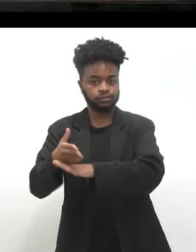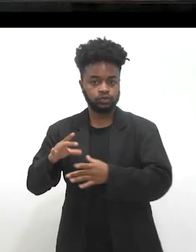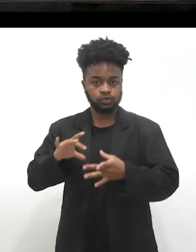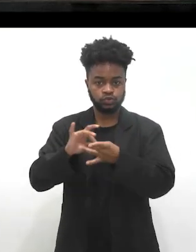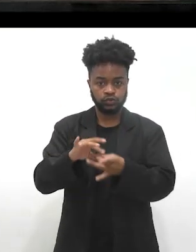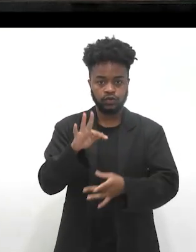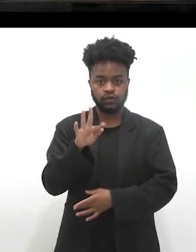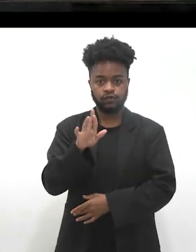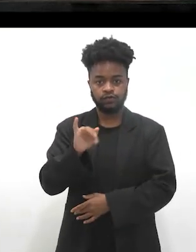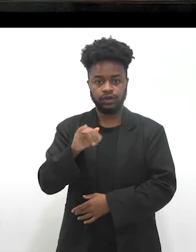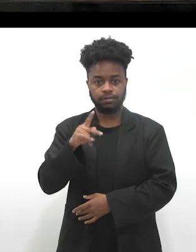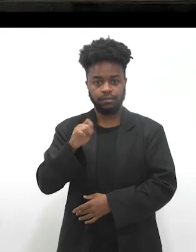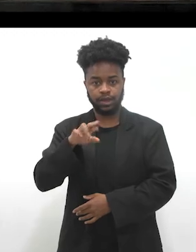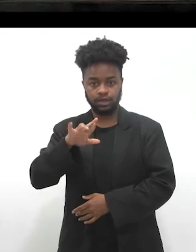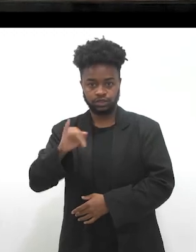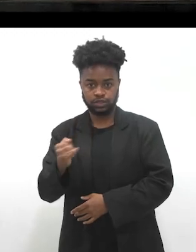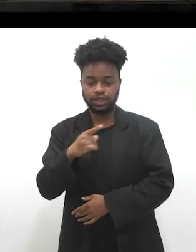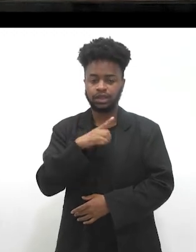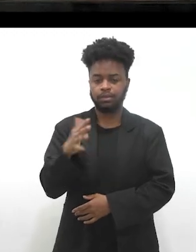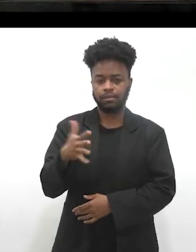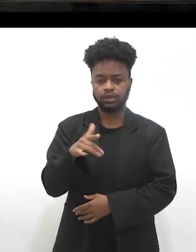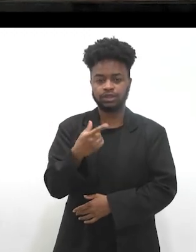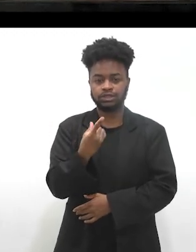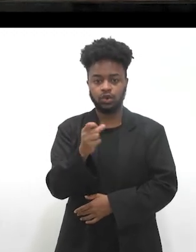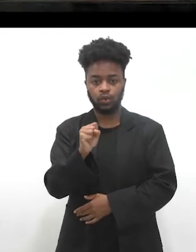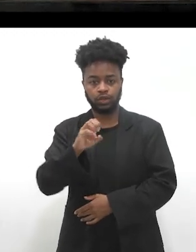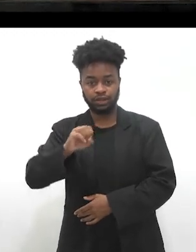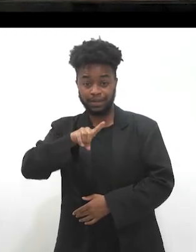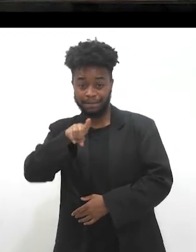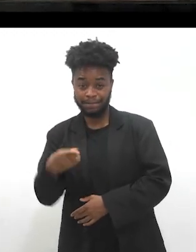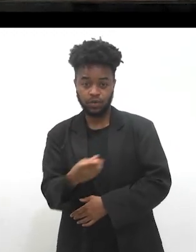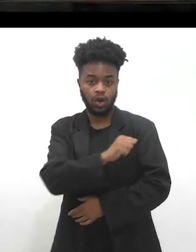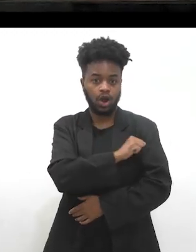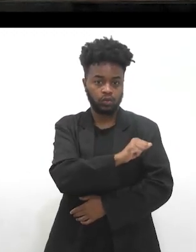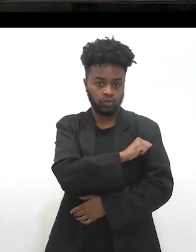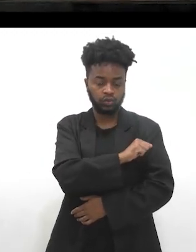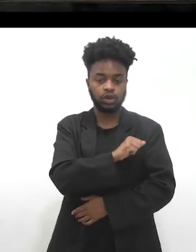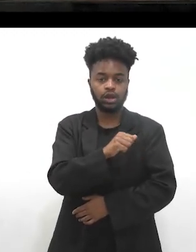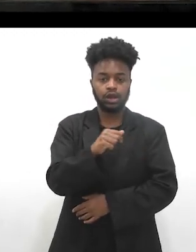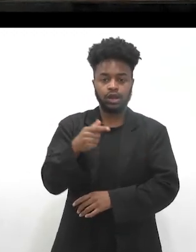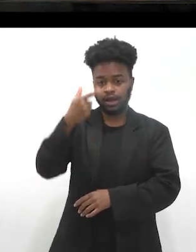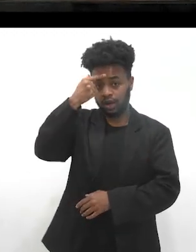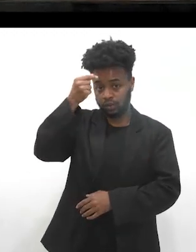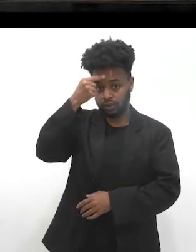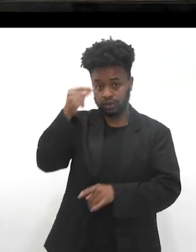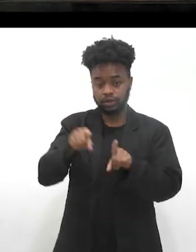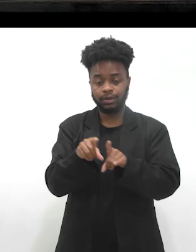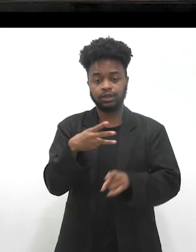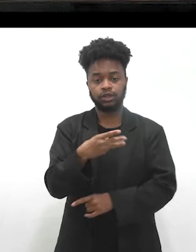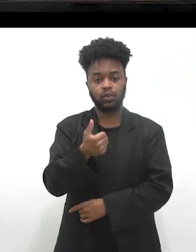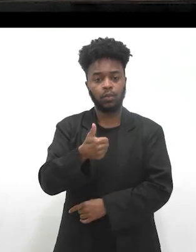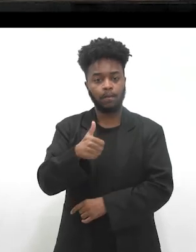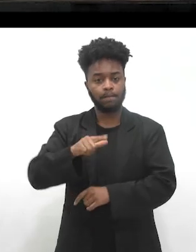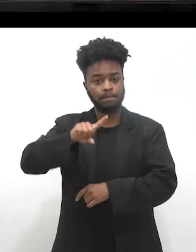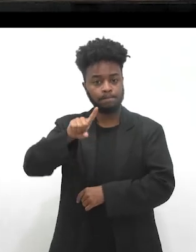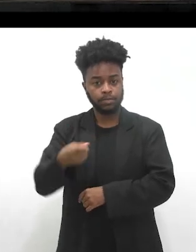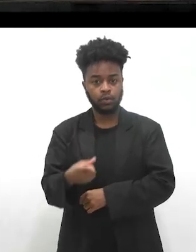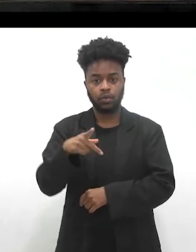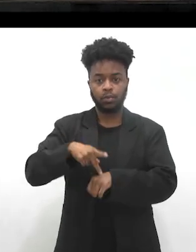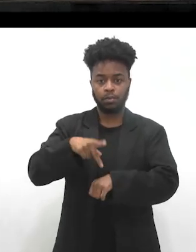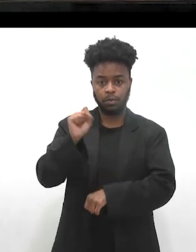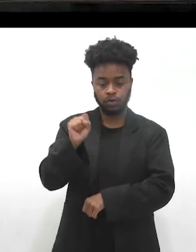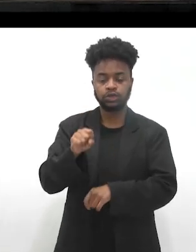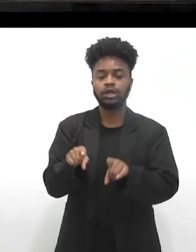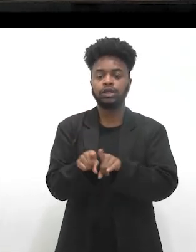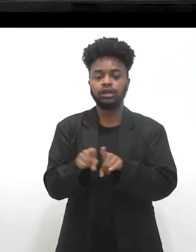ao FRIPERJ possuem cerca de 180 mil alunos de graduação, 39 mil alunos de pós-graduação, além